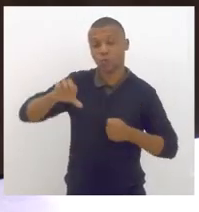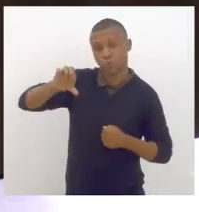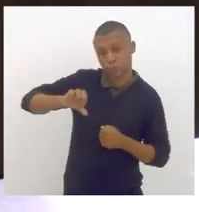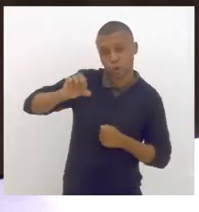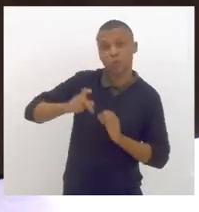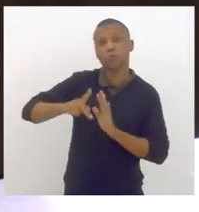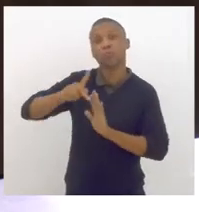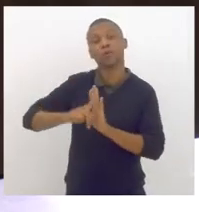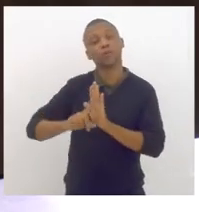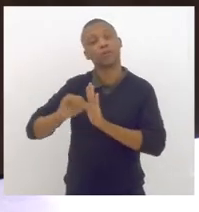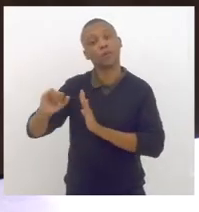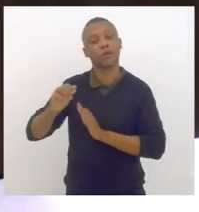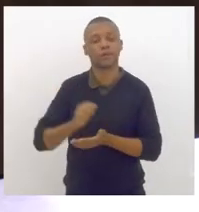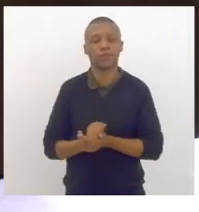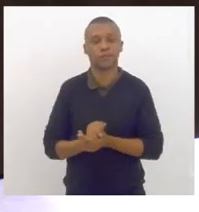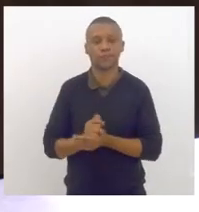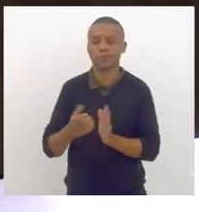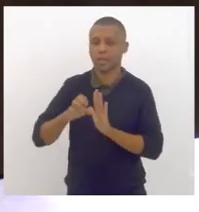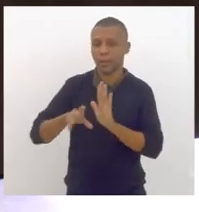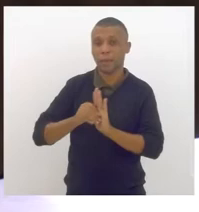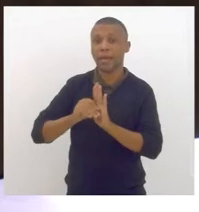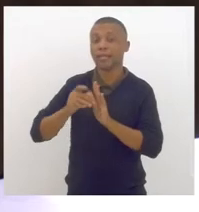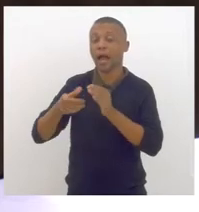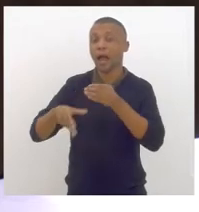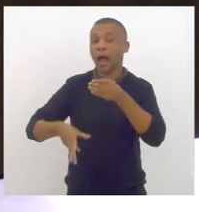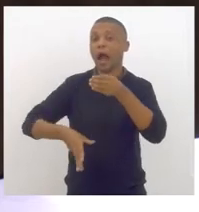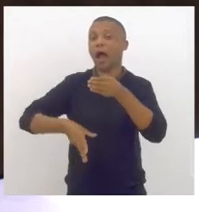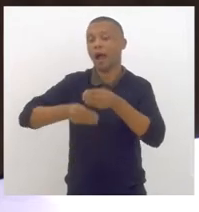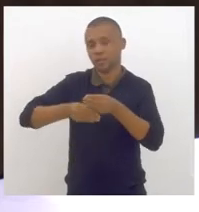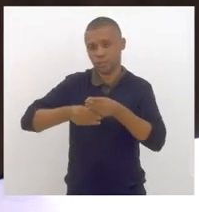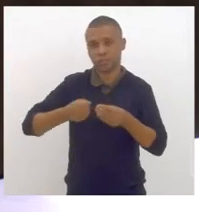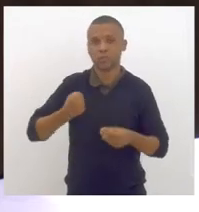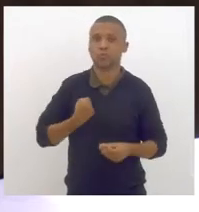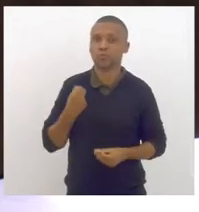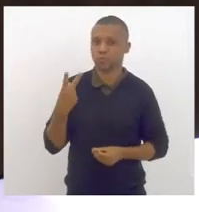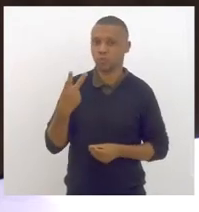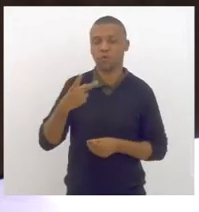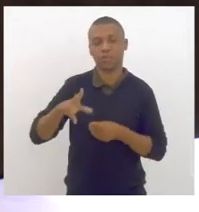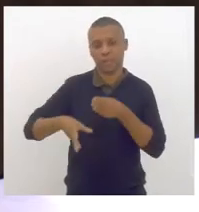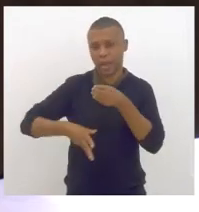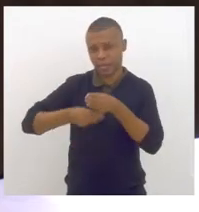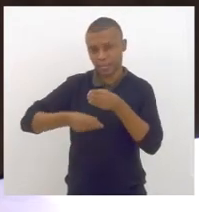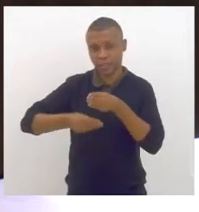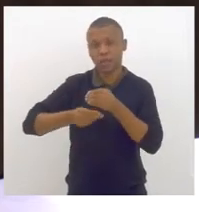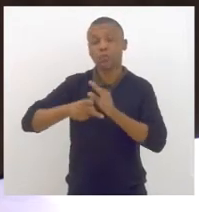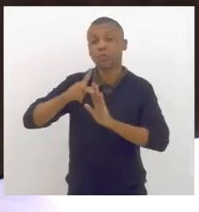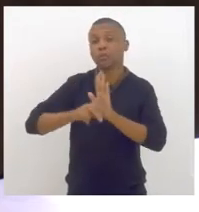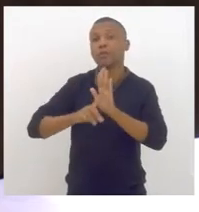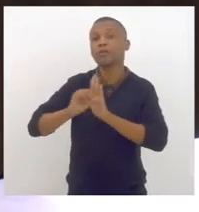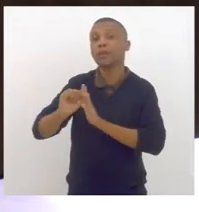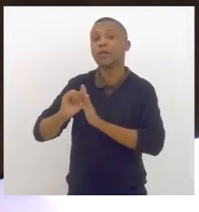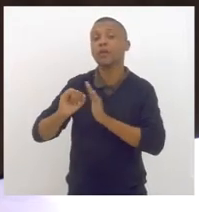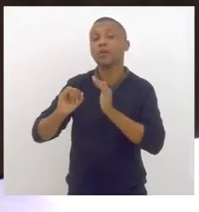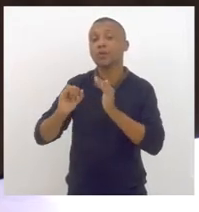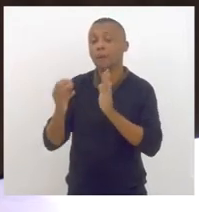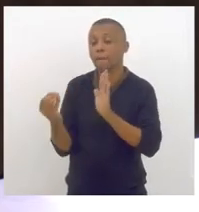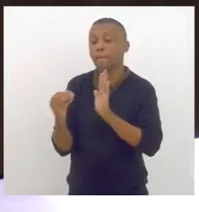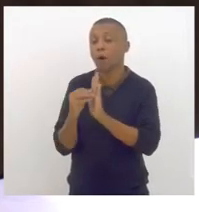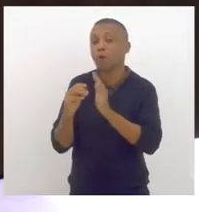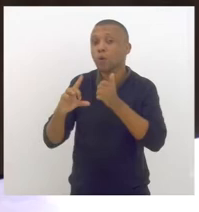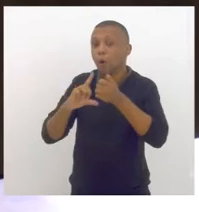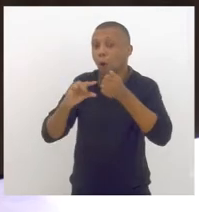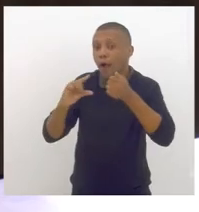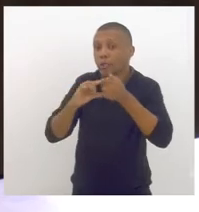lei. Emenda aditiva número 2, acrescentando o projeto de lei um artigo para o